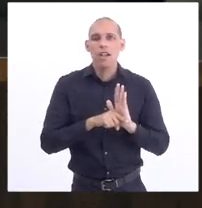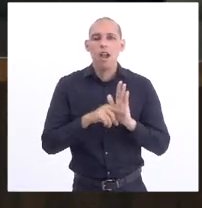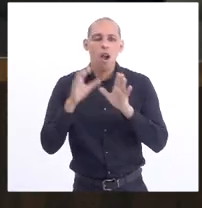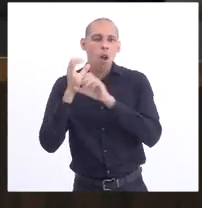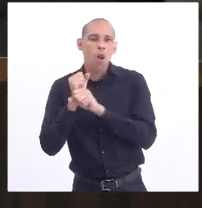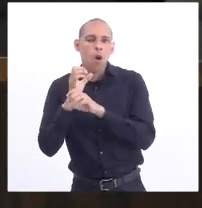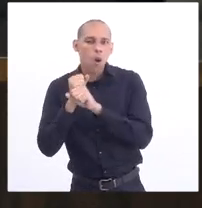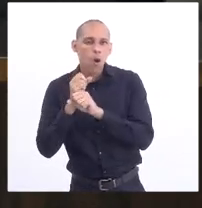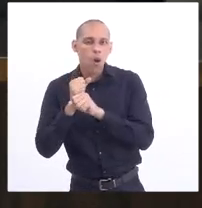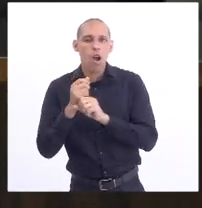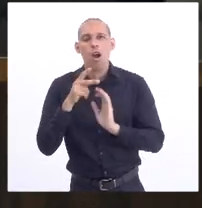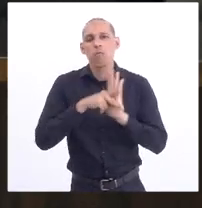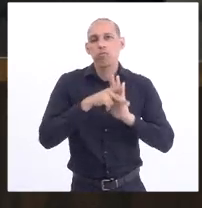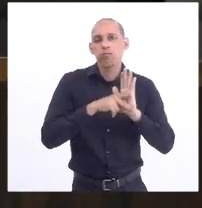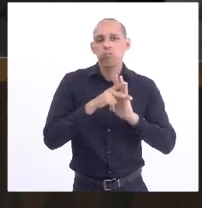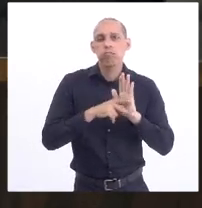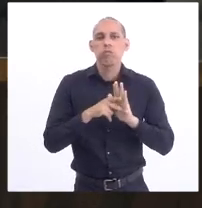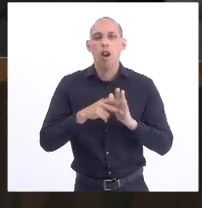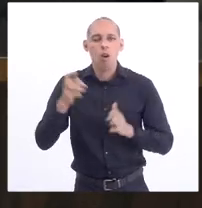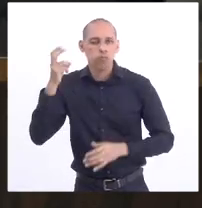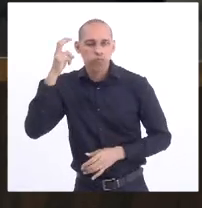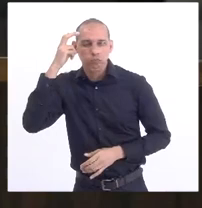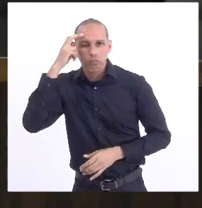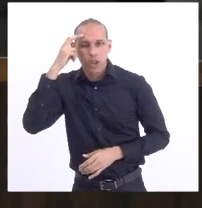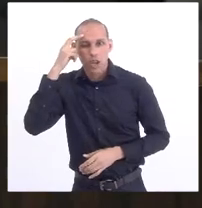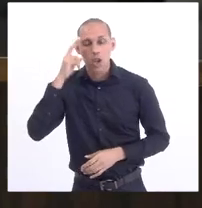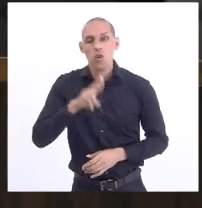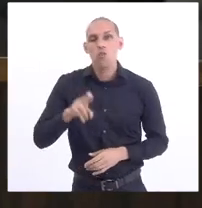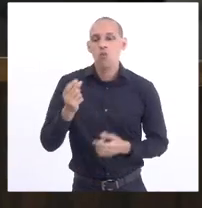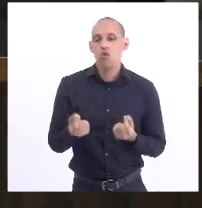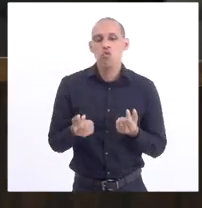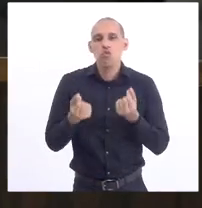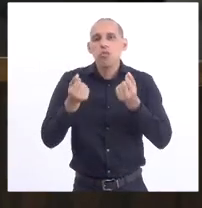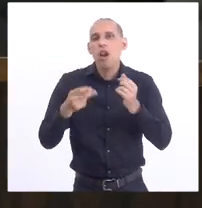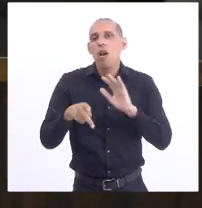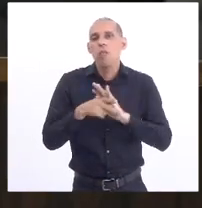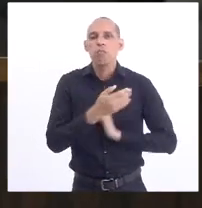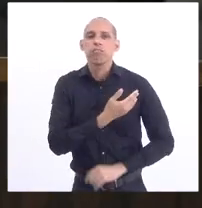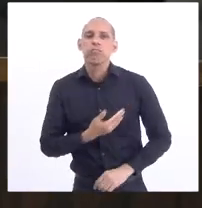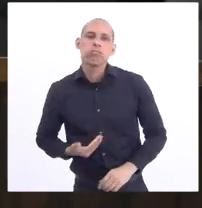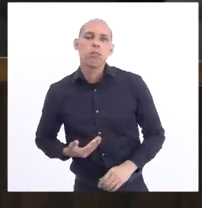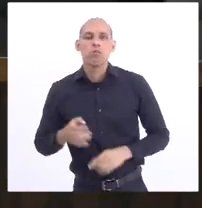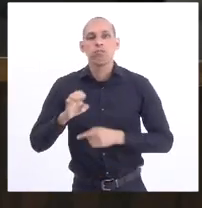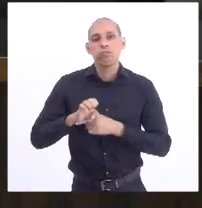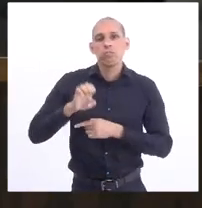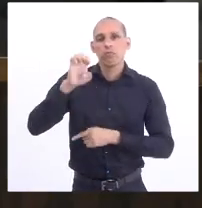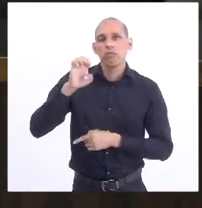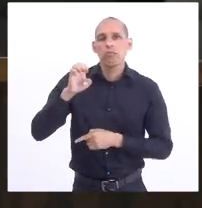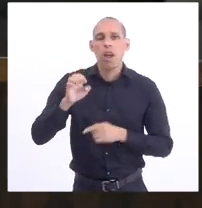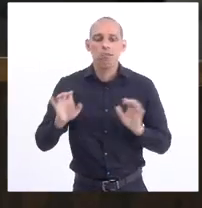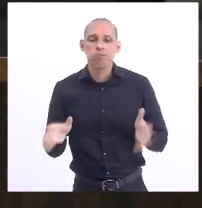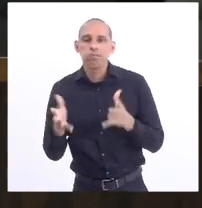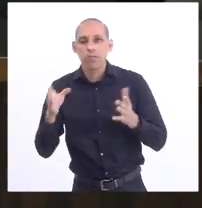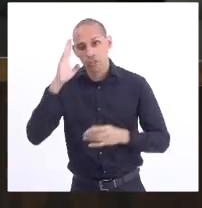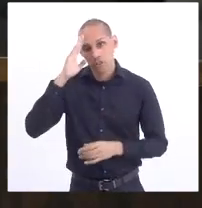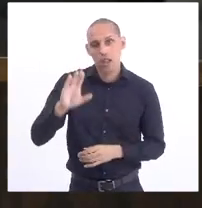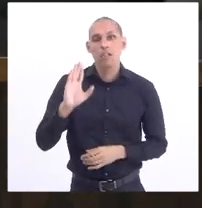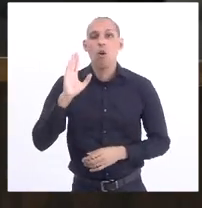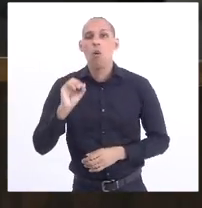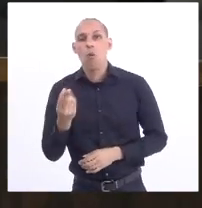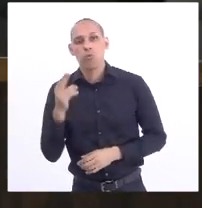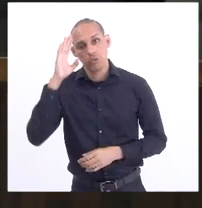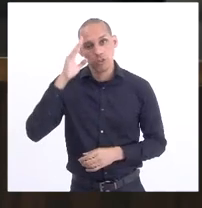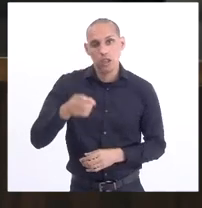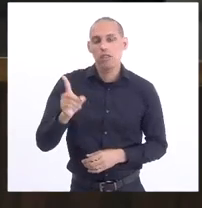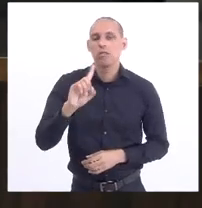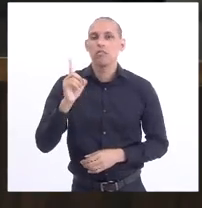projetos culturais financiados com recursos públicos estaduais de fomento direto ou indireto, e dá outras providências, pendendo de pareceres das